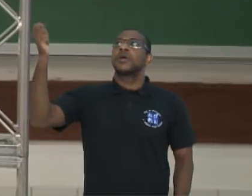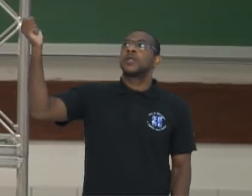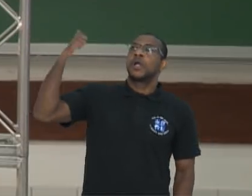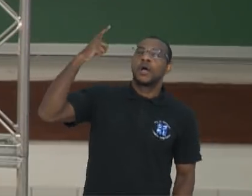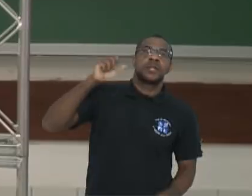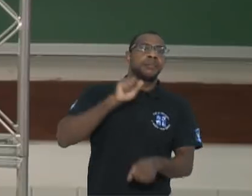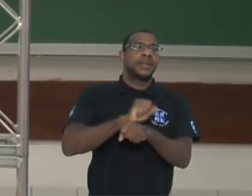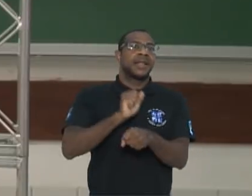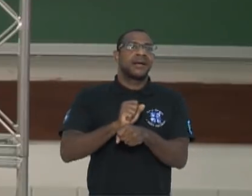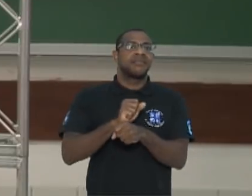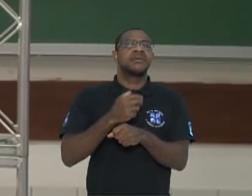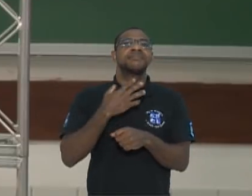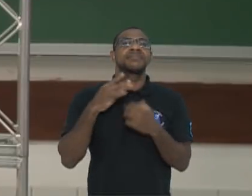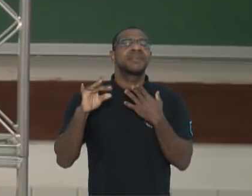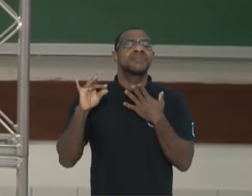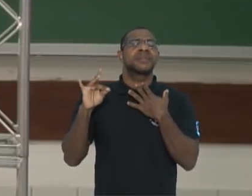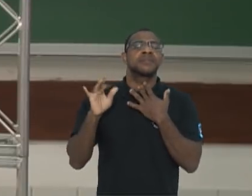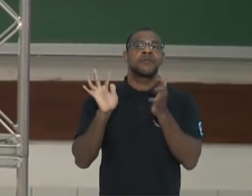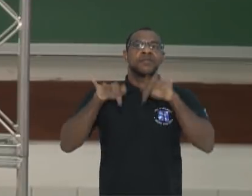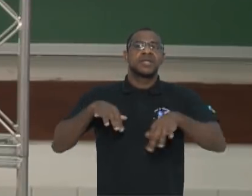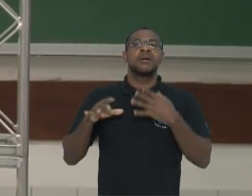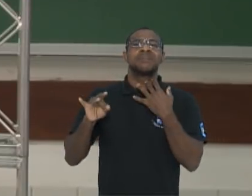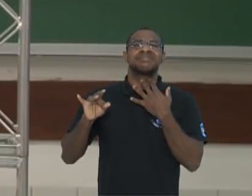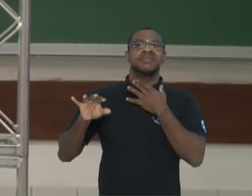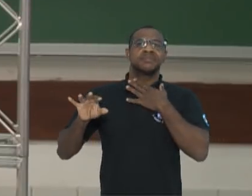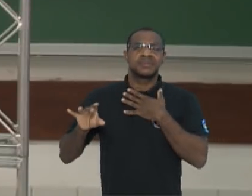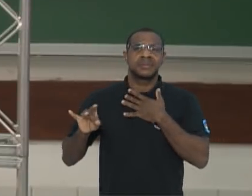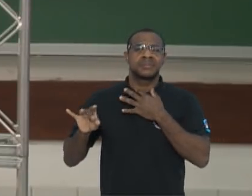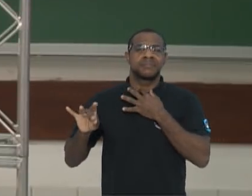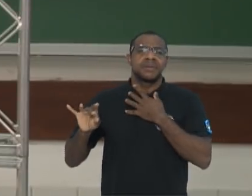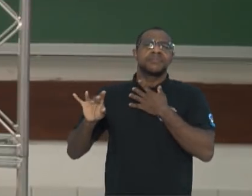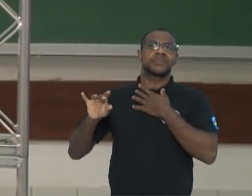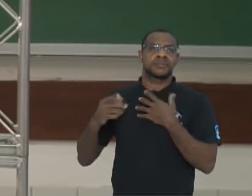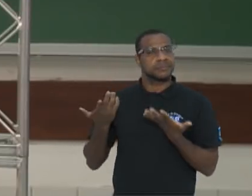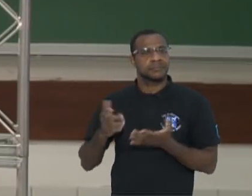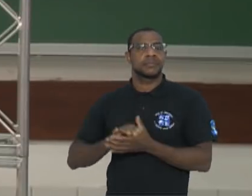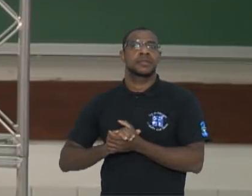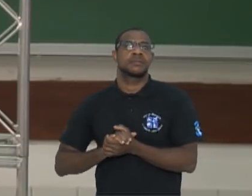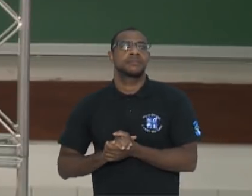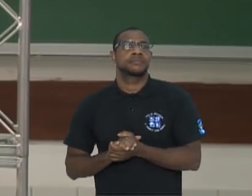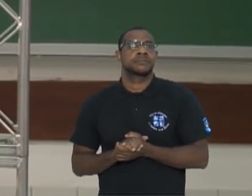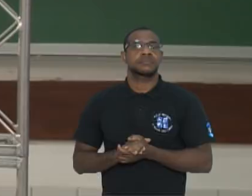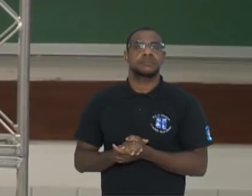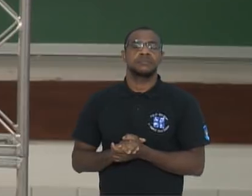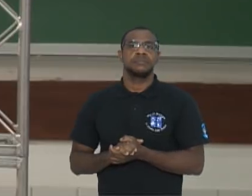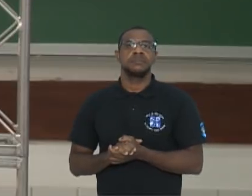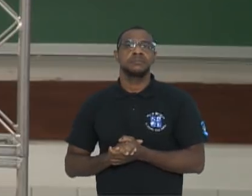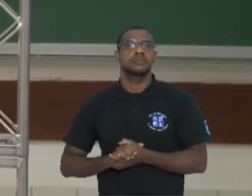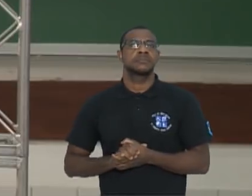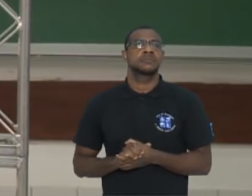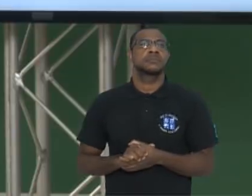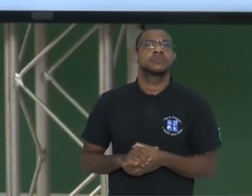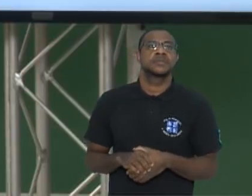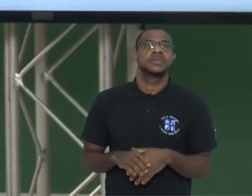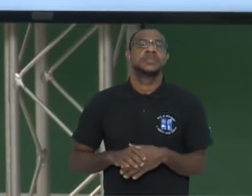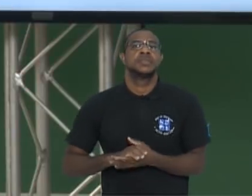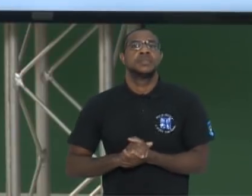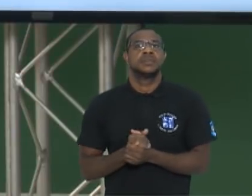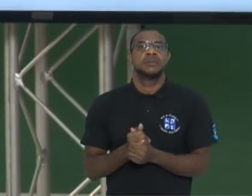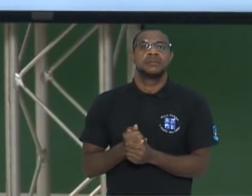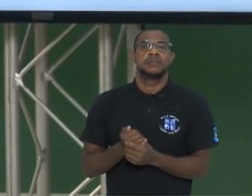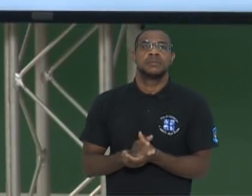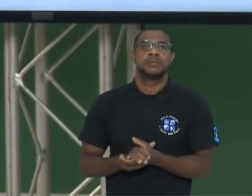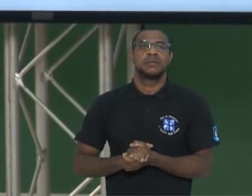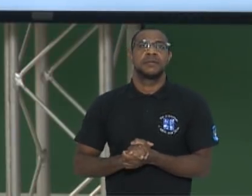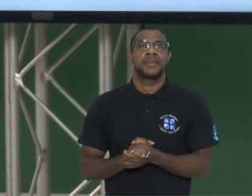o soluço, né? Essas eram as ações desencadeadas por ela nesse momento, né? Tendo em vista o enredo do conto que nós acabamos